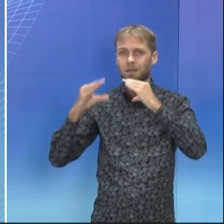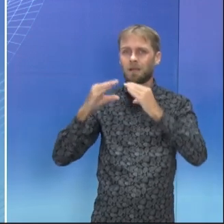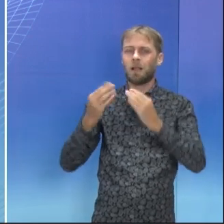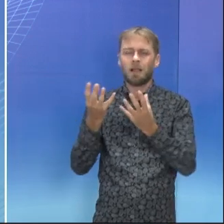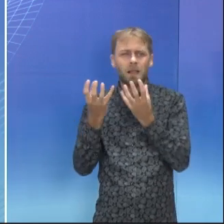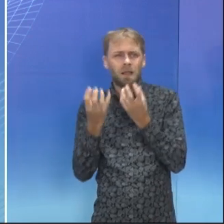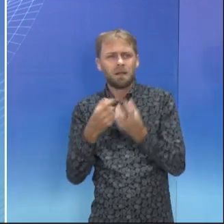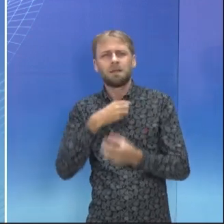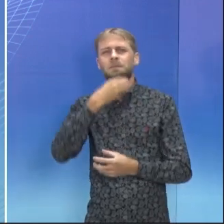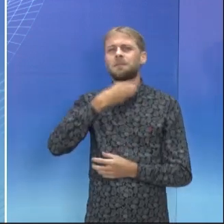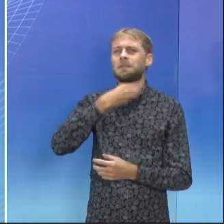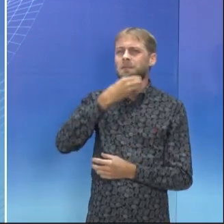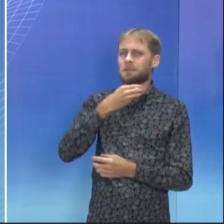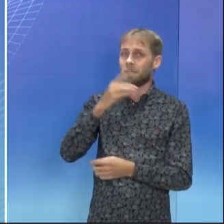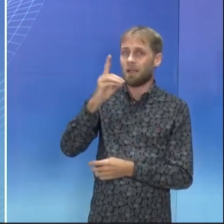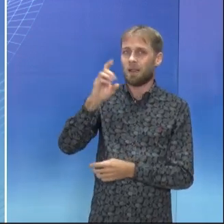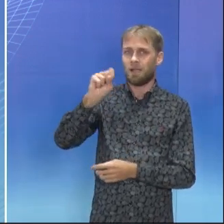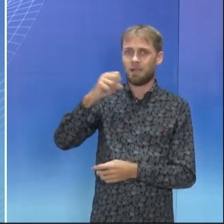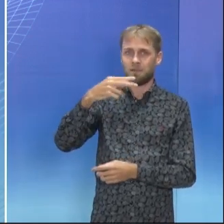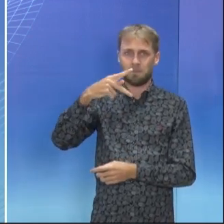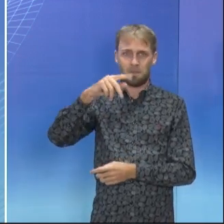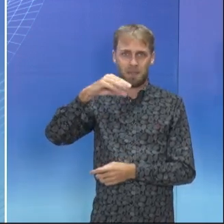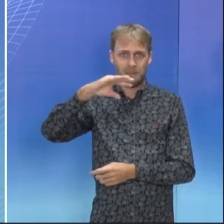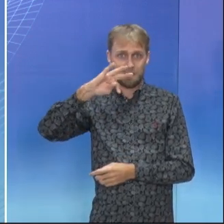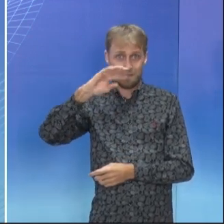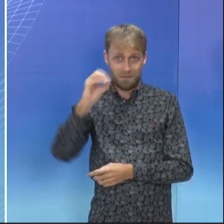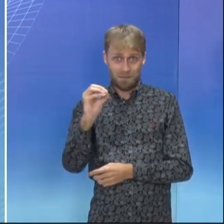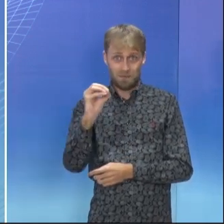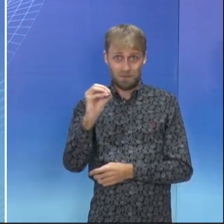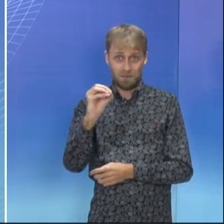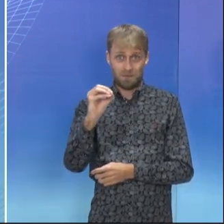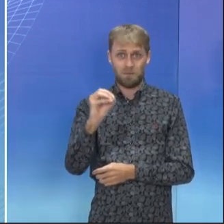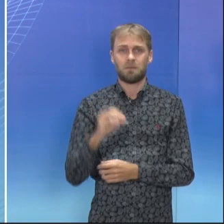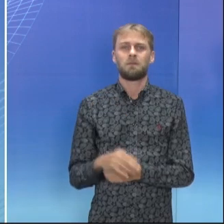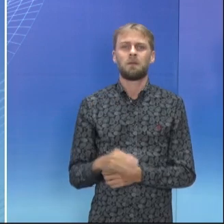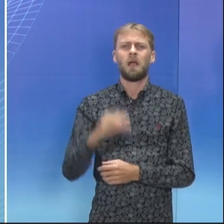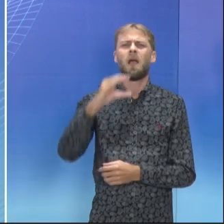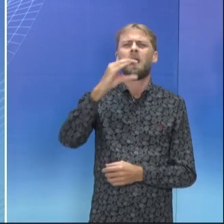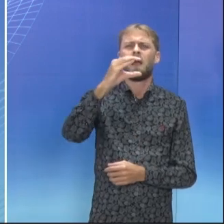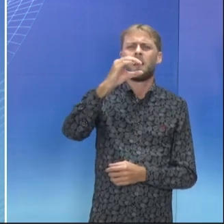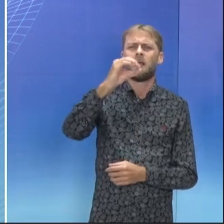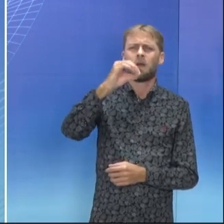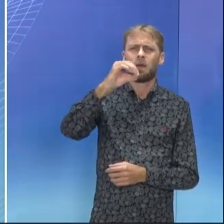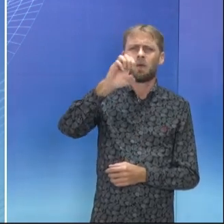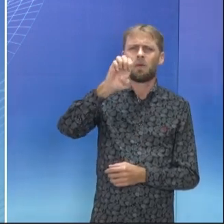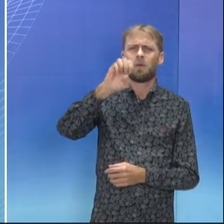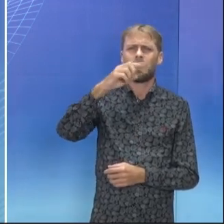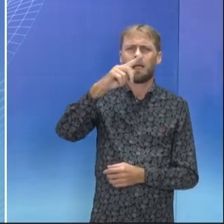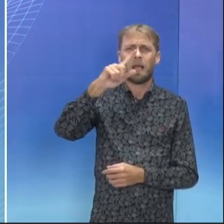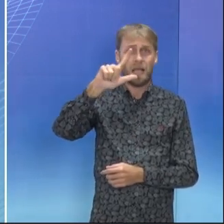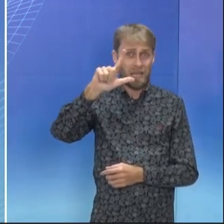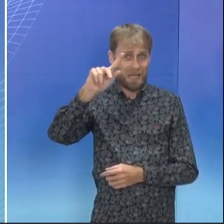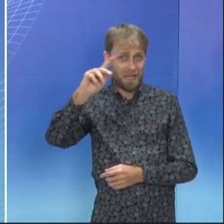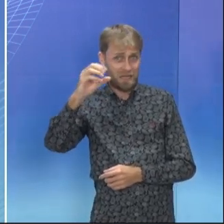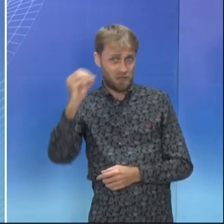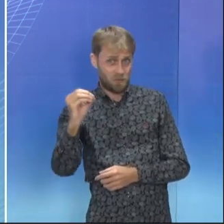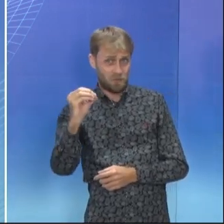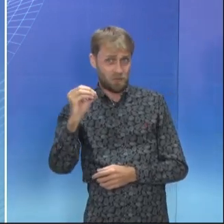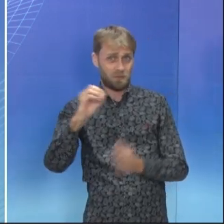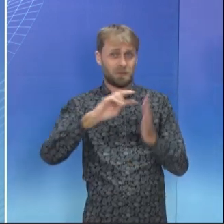Despacito, quiero respirar tu cuello despacito. Bem, coelho, respirar coelho, como é que é isso? O